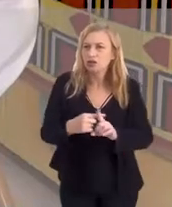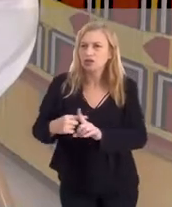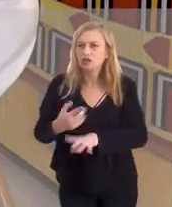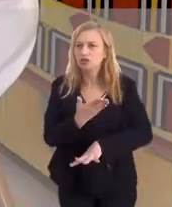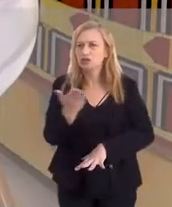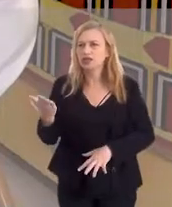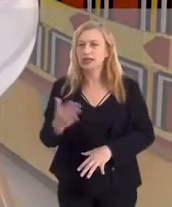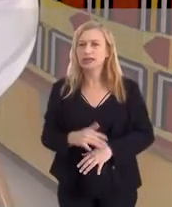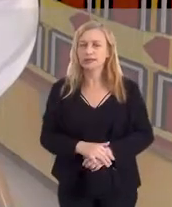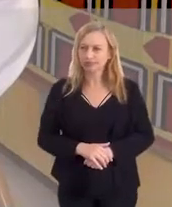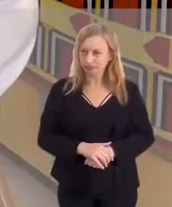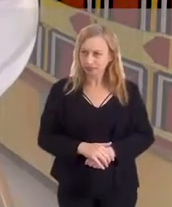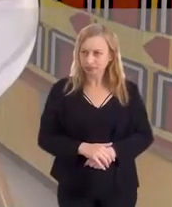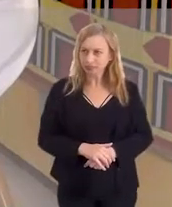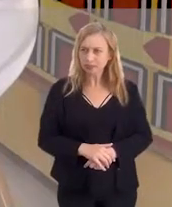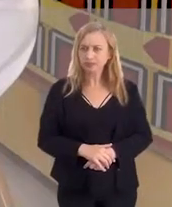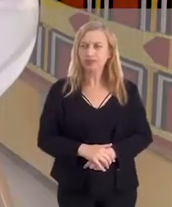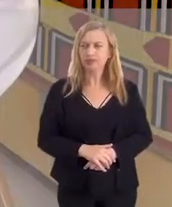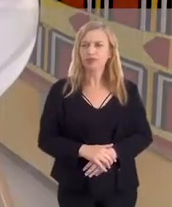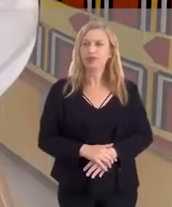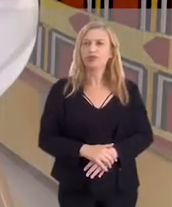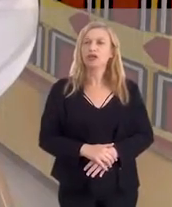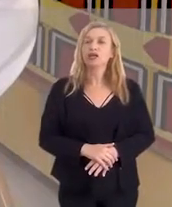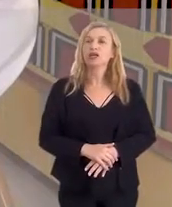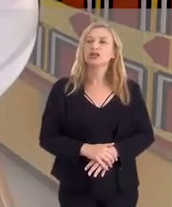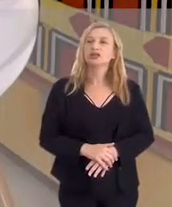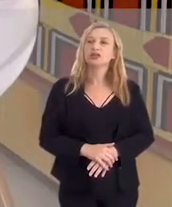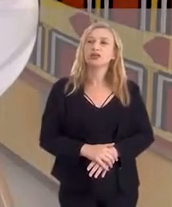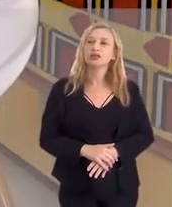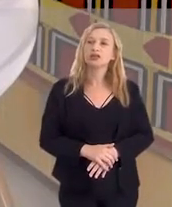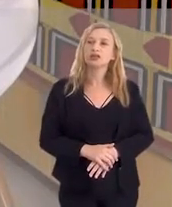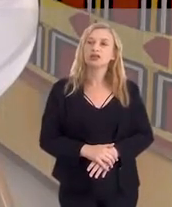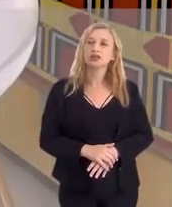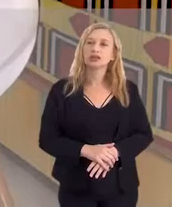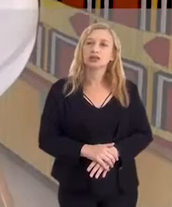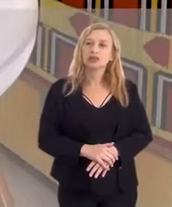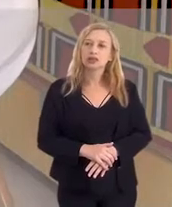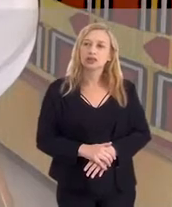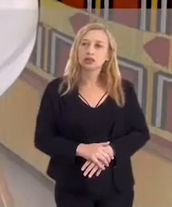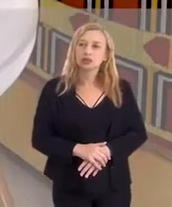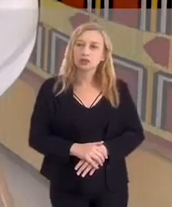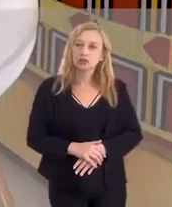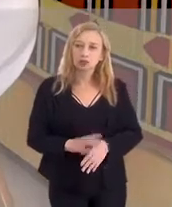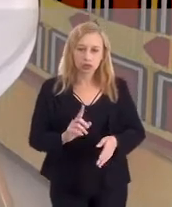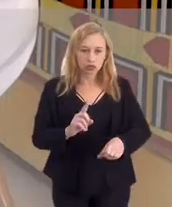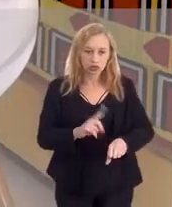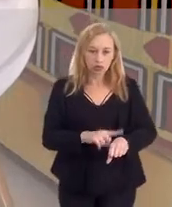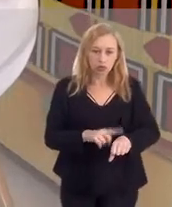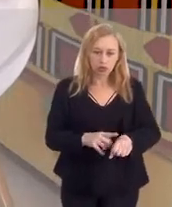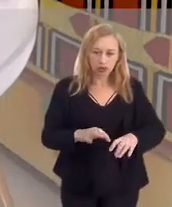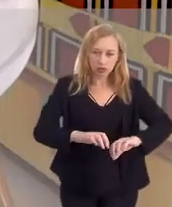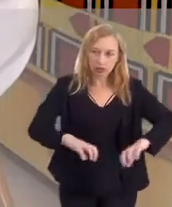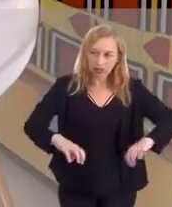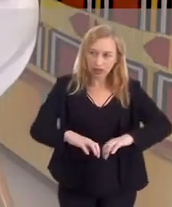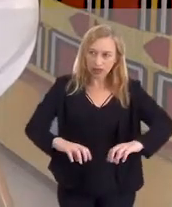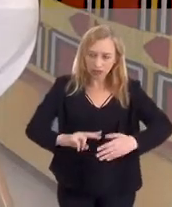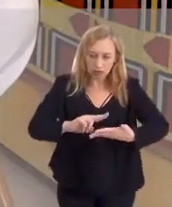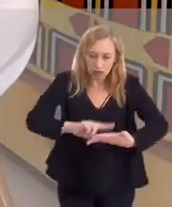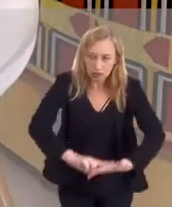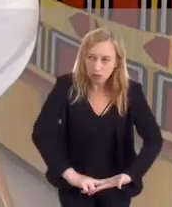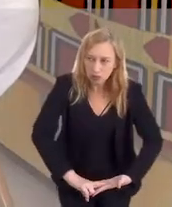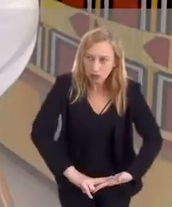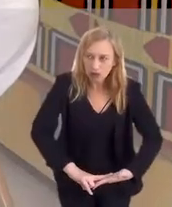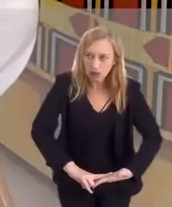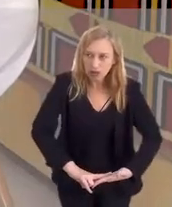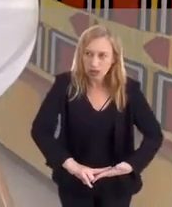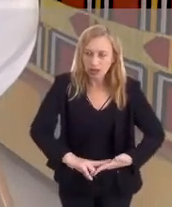cerimônia é feita da seguinte forma: a gente se despede dele no momento ali que enterrou. Naquele